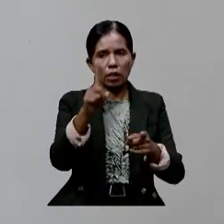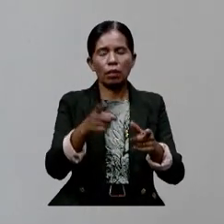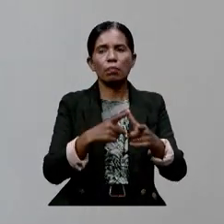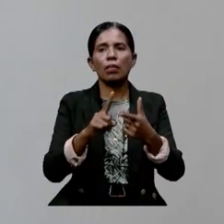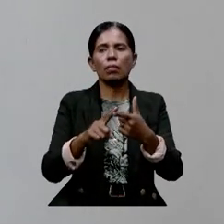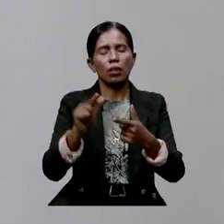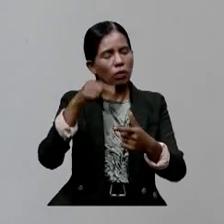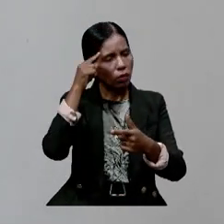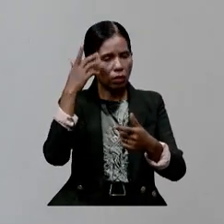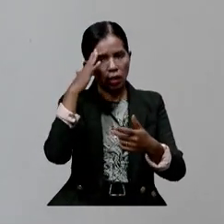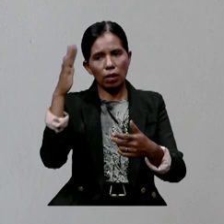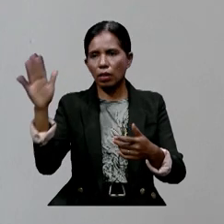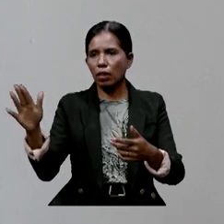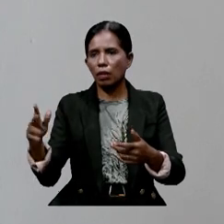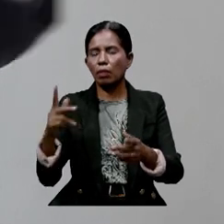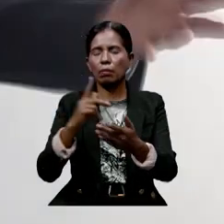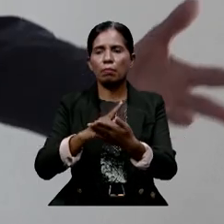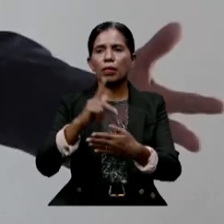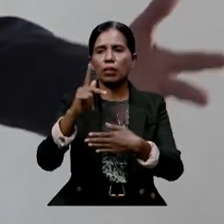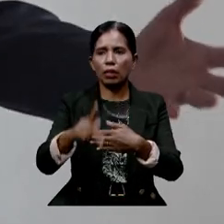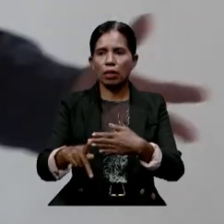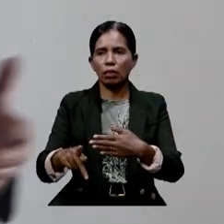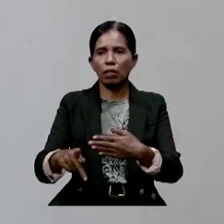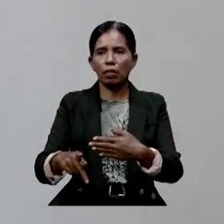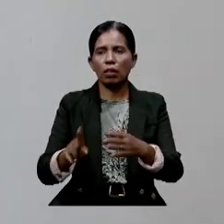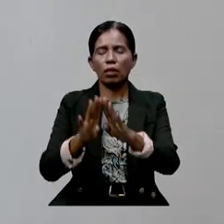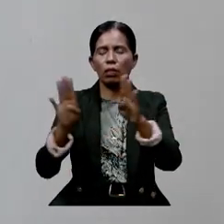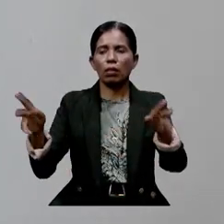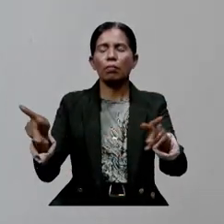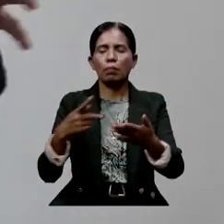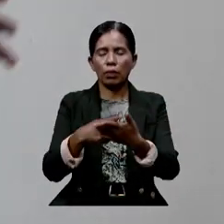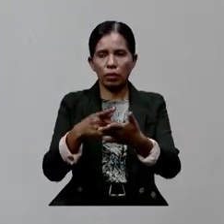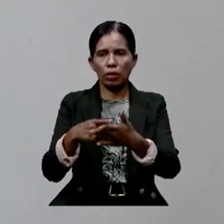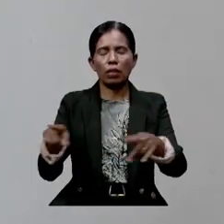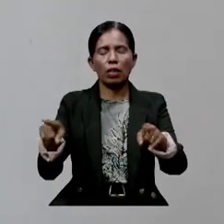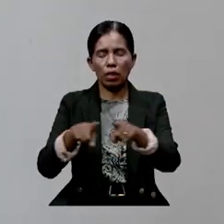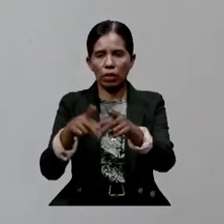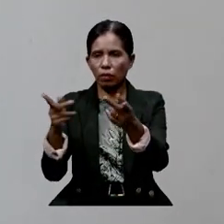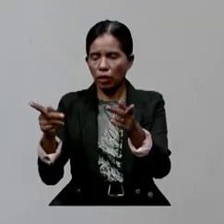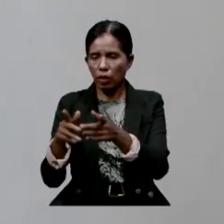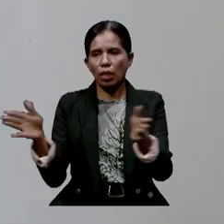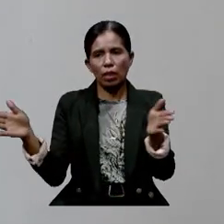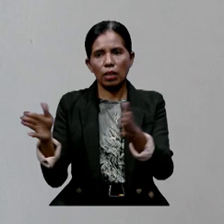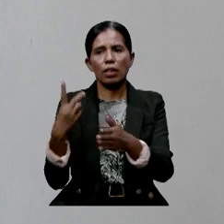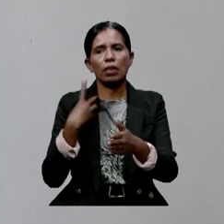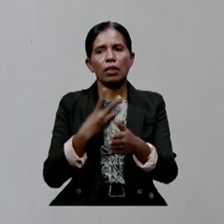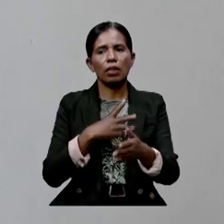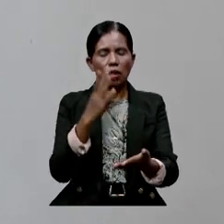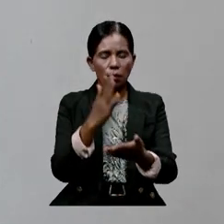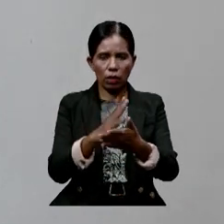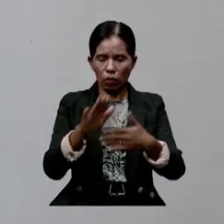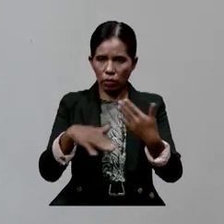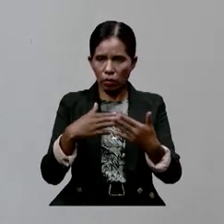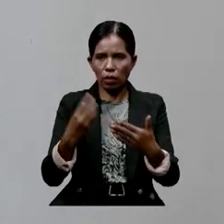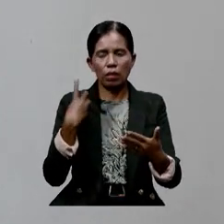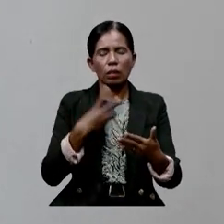governo lá tem parceiro de desenvolvimento e damos aloca projeto Arnessa, vai e a Fátima, não é bem, evita o ser neutro e